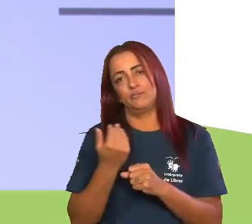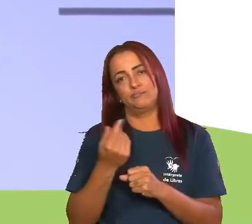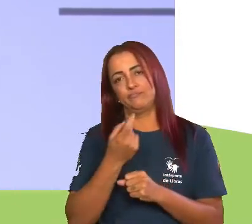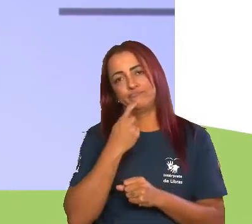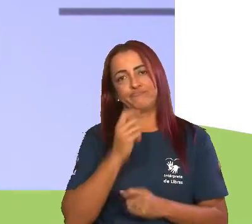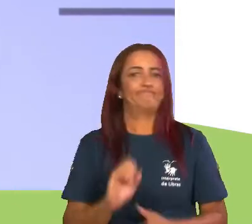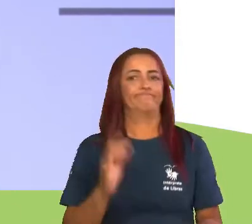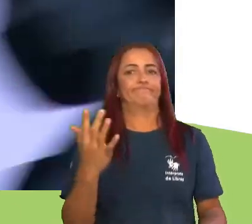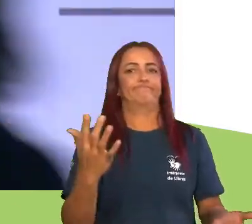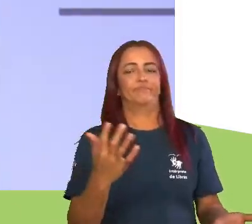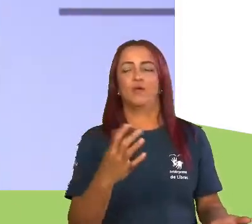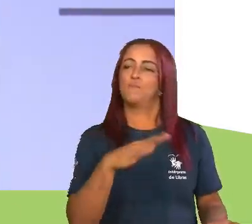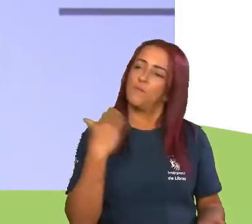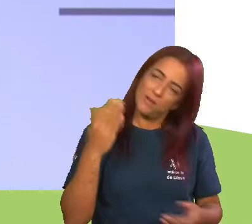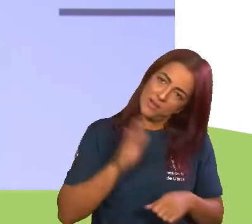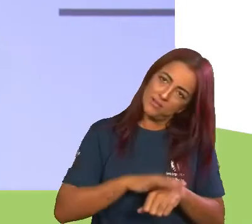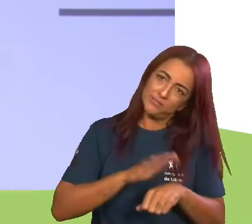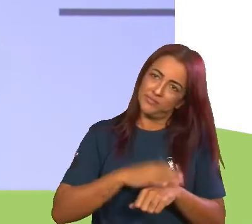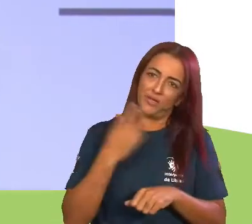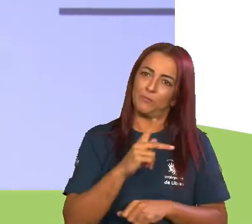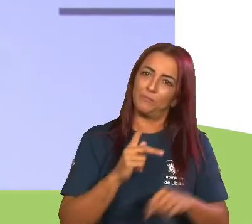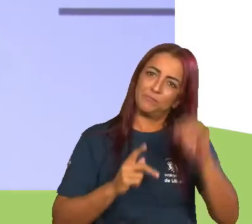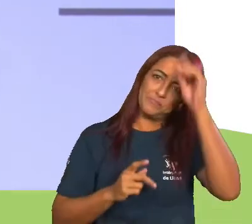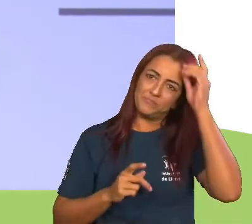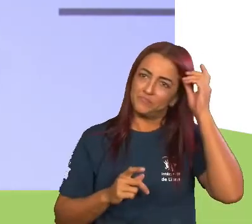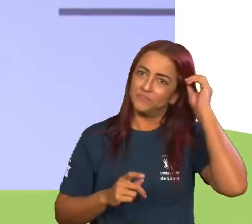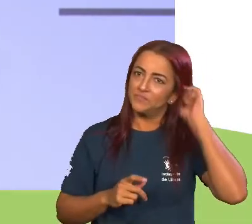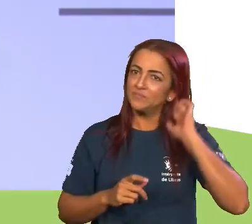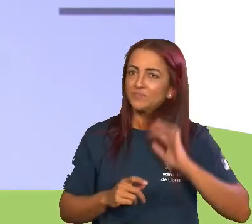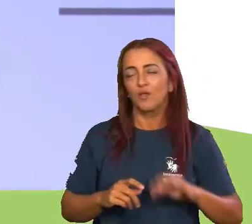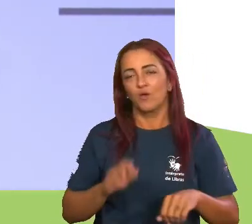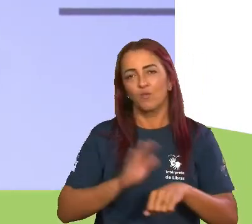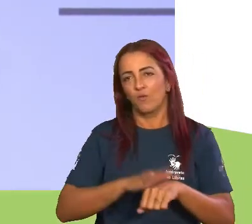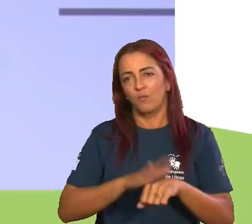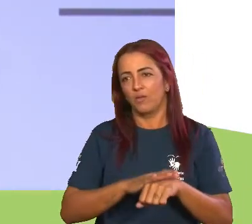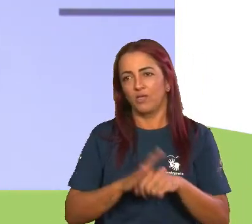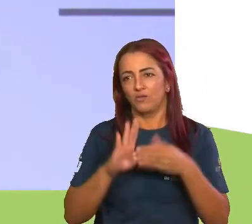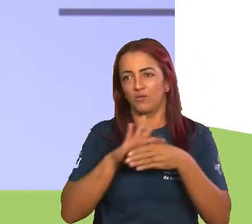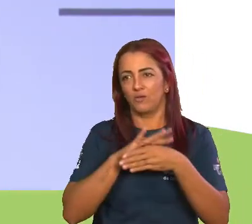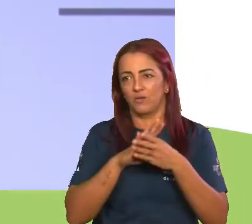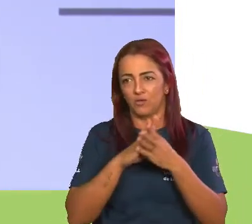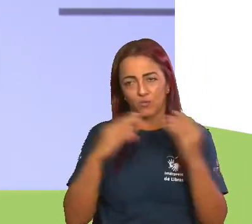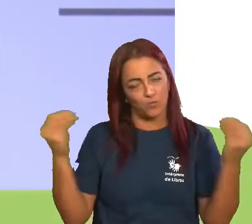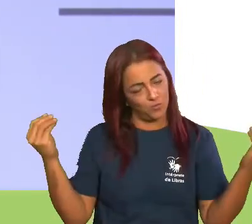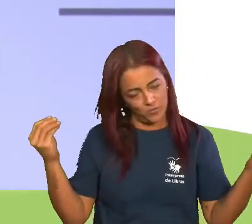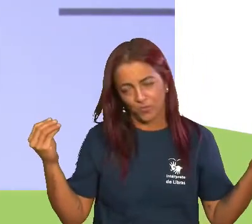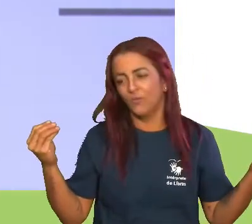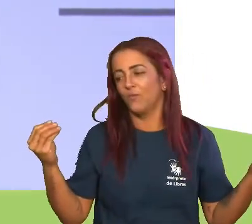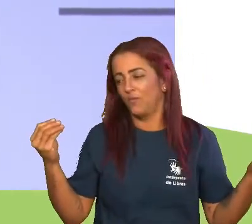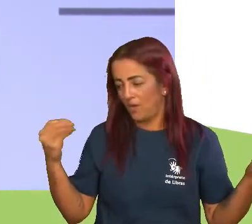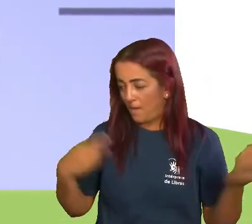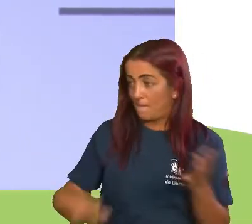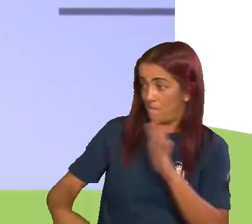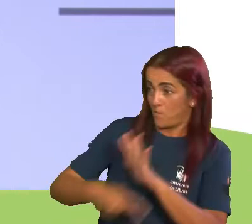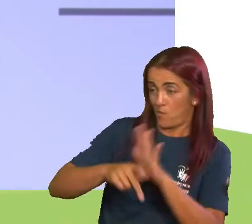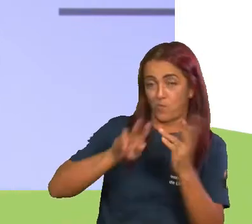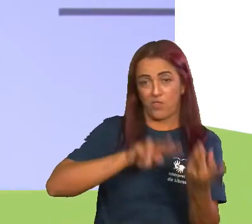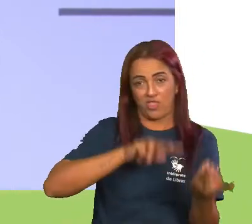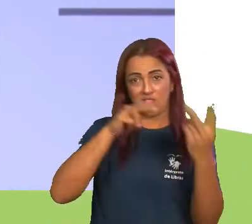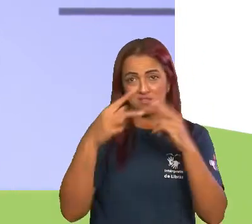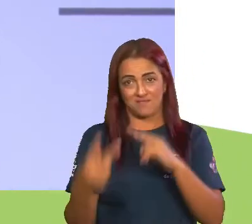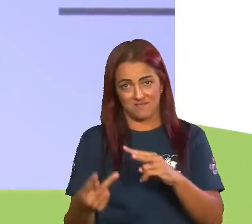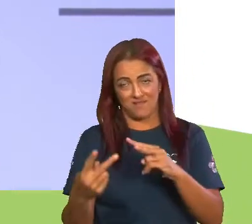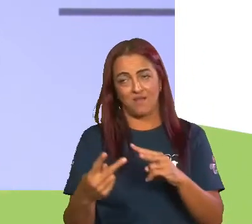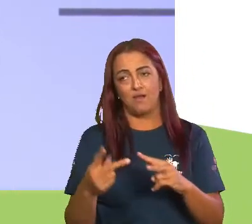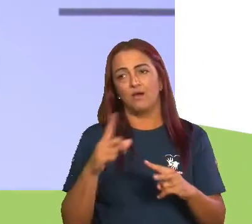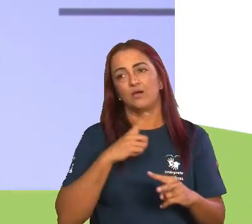o momento dela, a gente sabe. De cura. Um momento de grande cura. Um momento de grande cura, de transição. De transição. Né? E